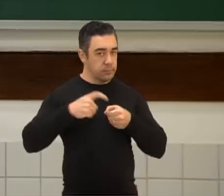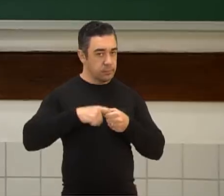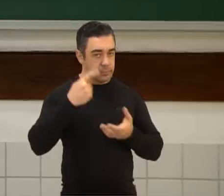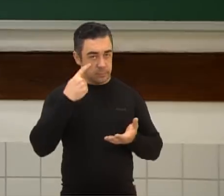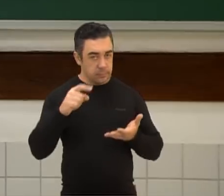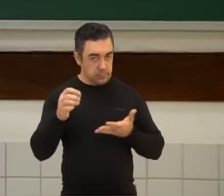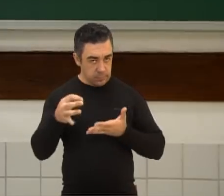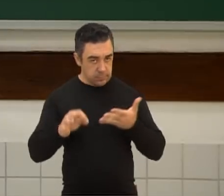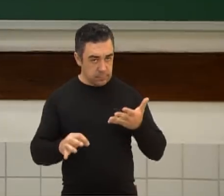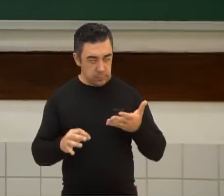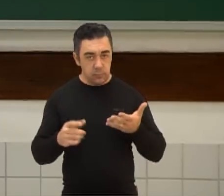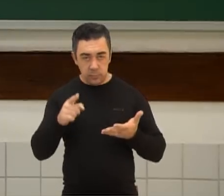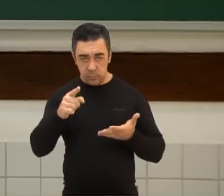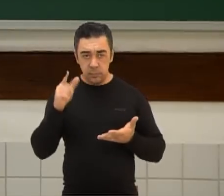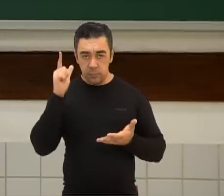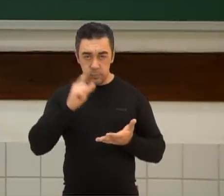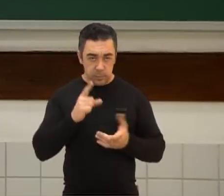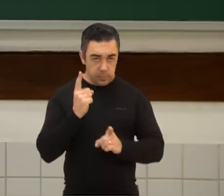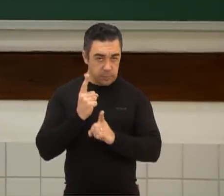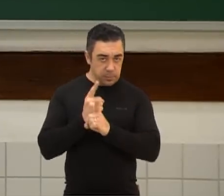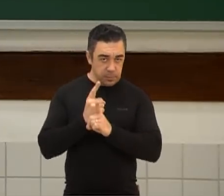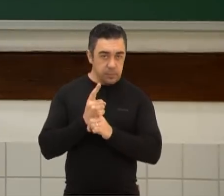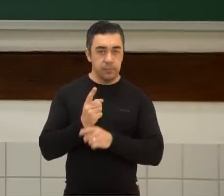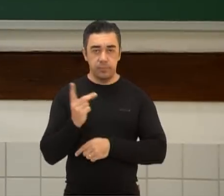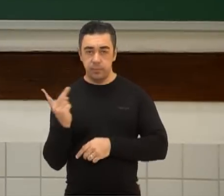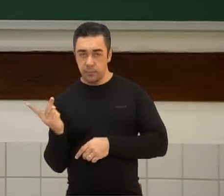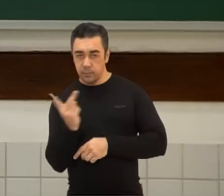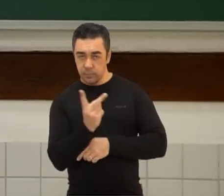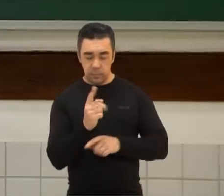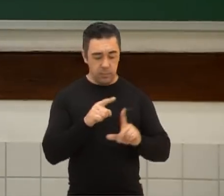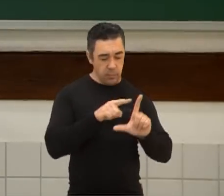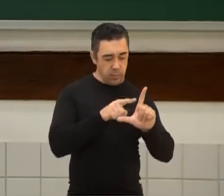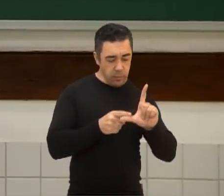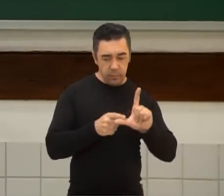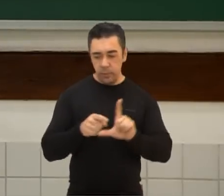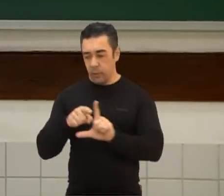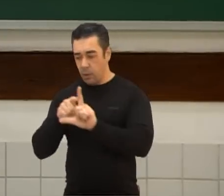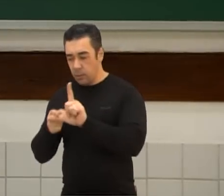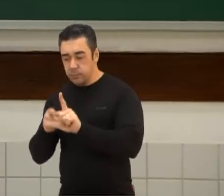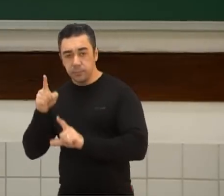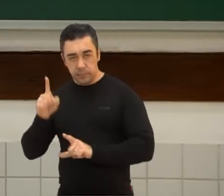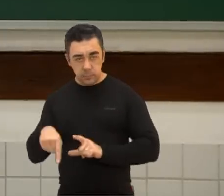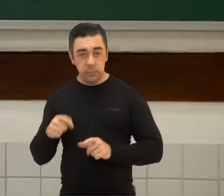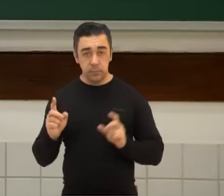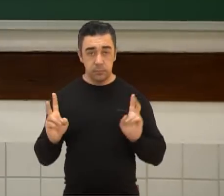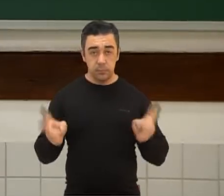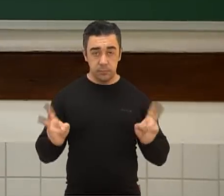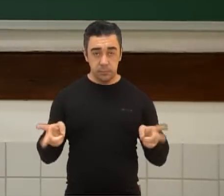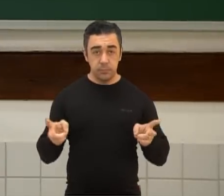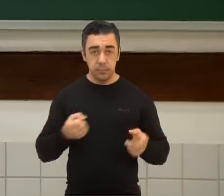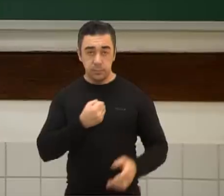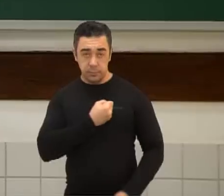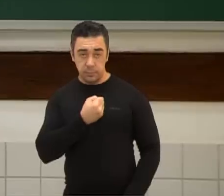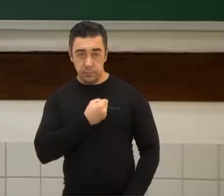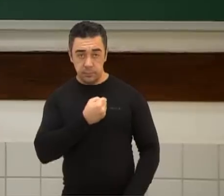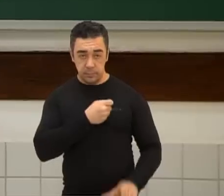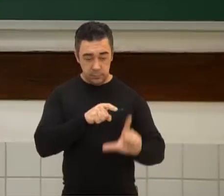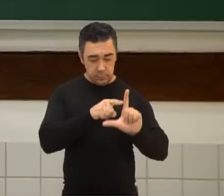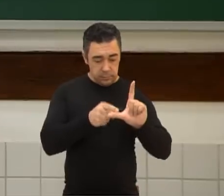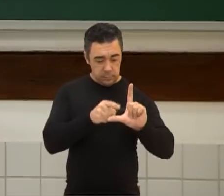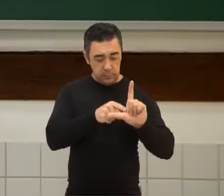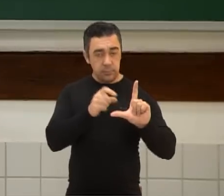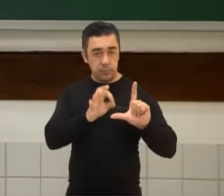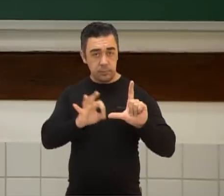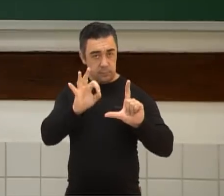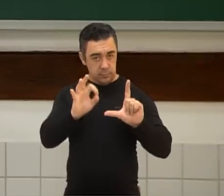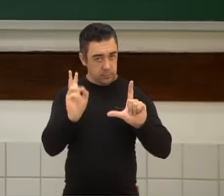Voltamos. E aí, conseguiram encontrar os pares de ângulos congruentes? O que é ângulo congruente mesmo?